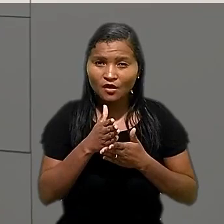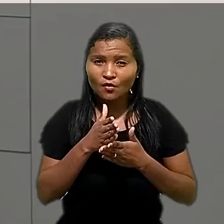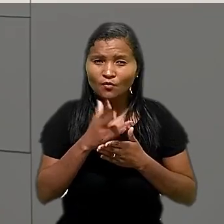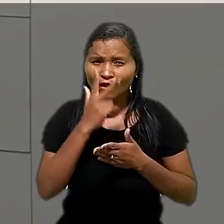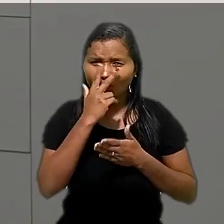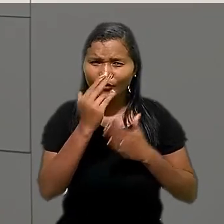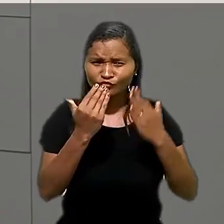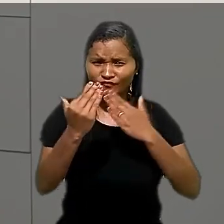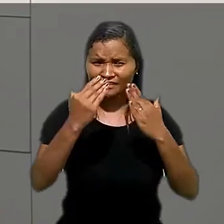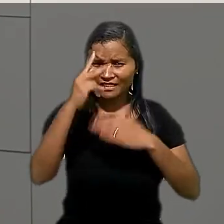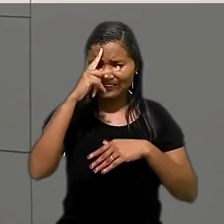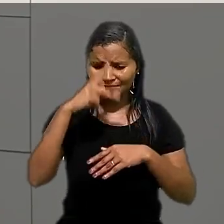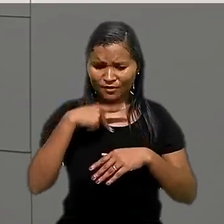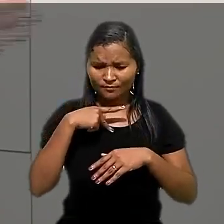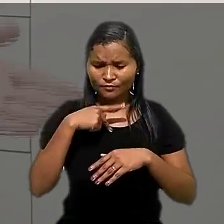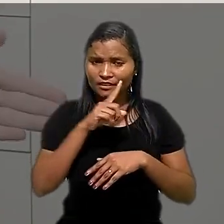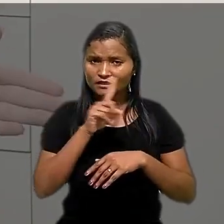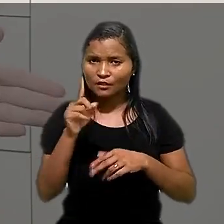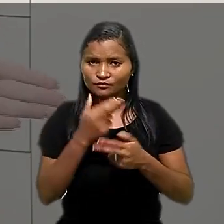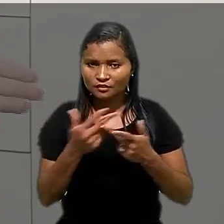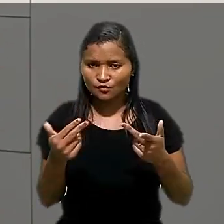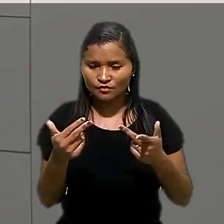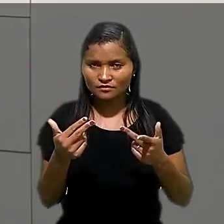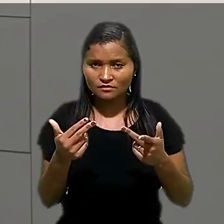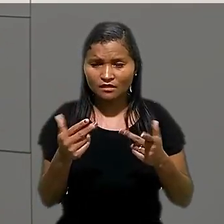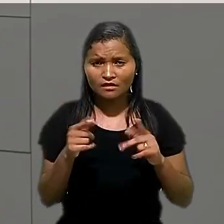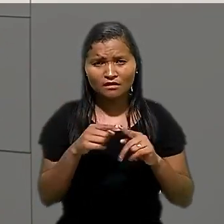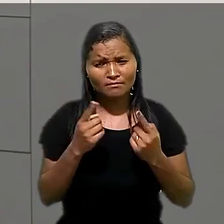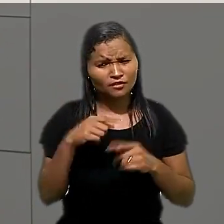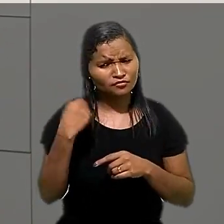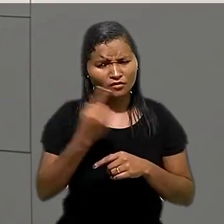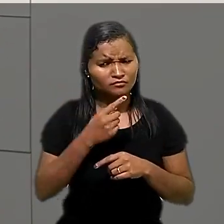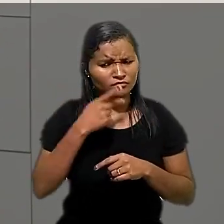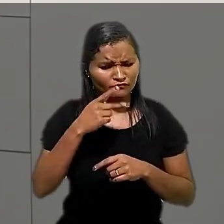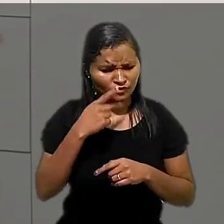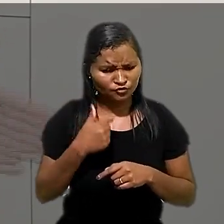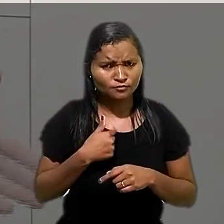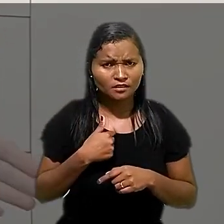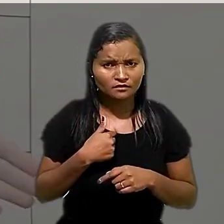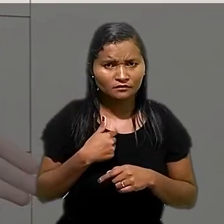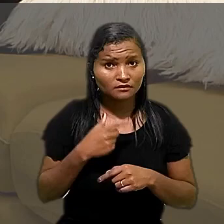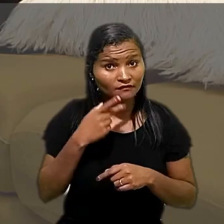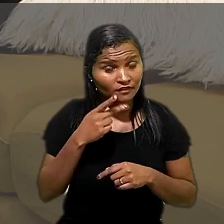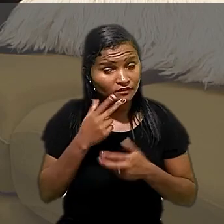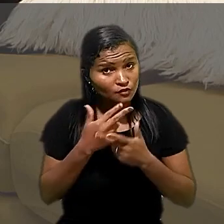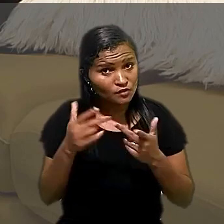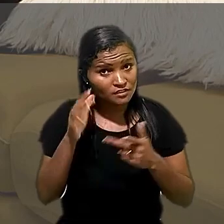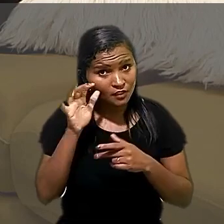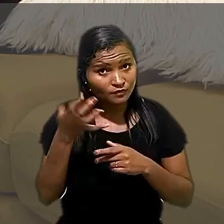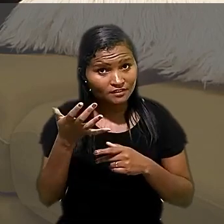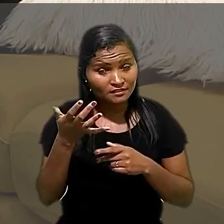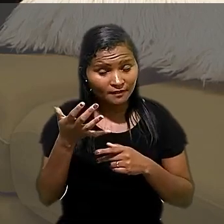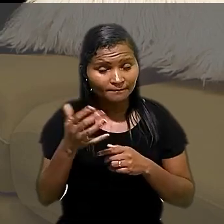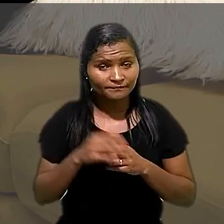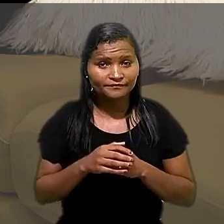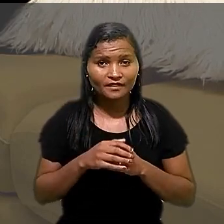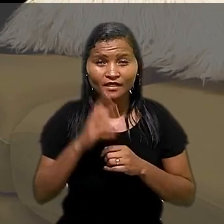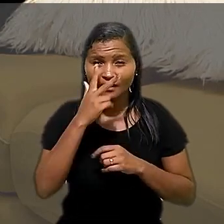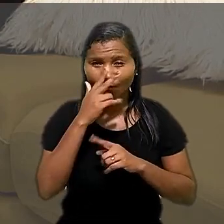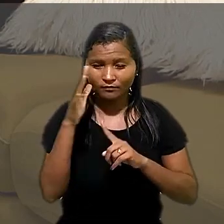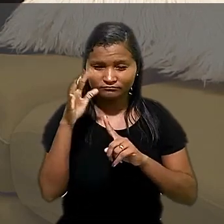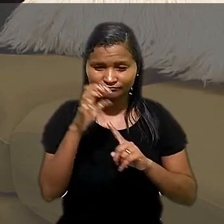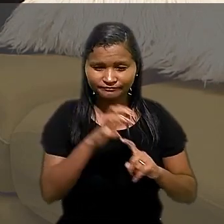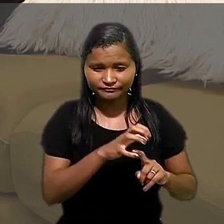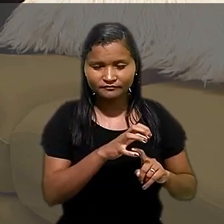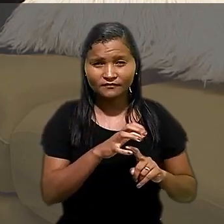a duvidar de você não dos fatos Mas a gente não tá falando de mim a gente tá falando dos fatos assim como assédio